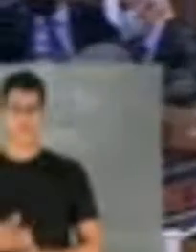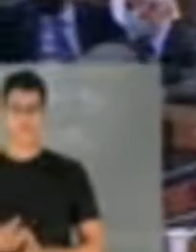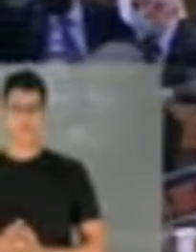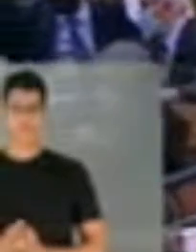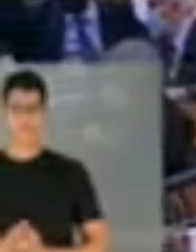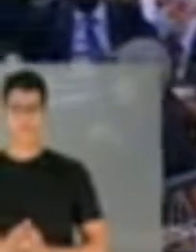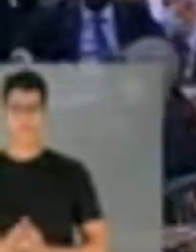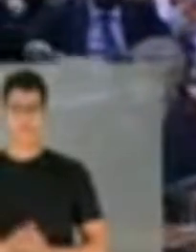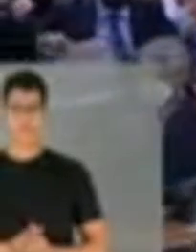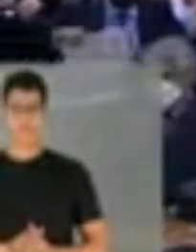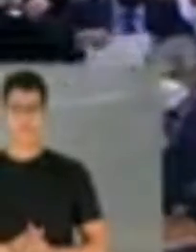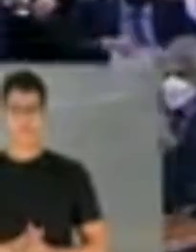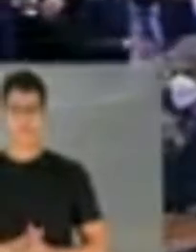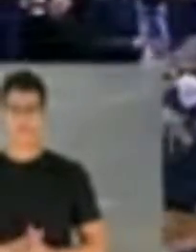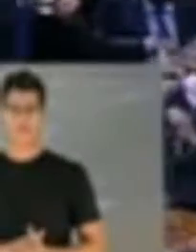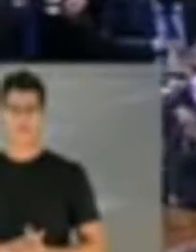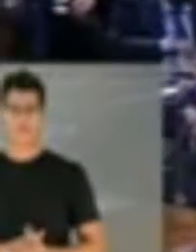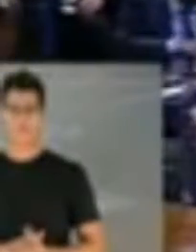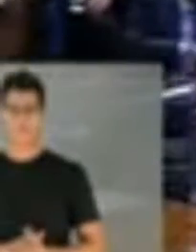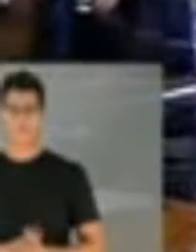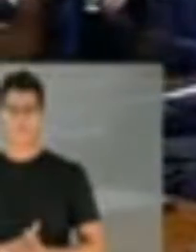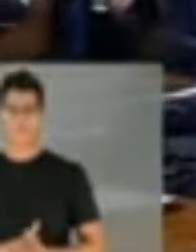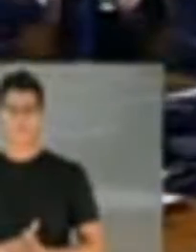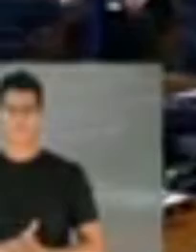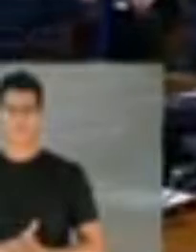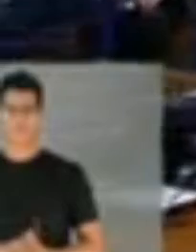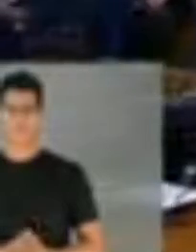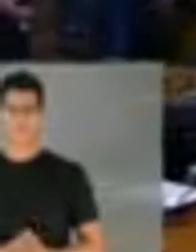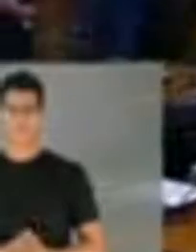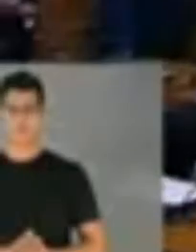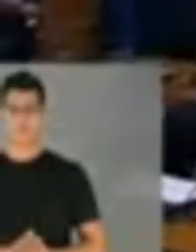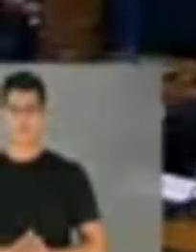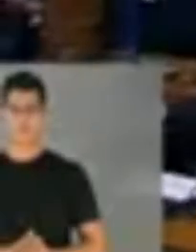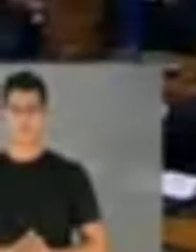Pelo amor de Deus. Senhor presidente, Voto contra. olha isso. Pelo amor.